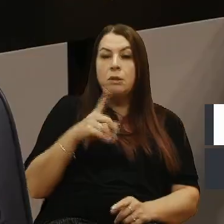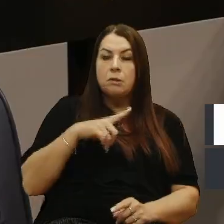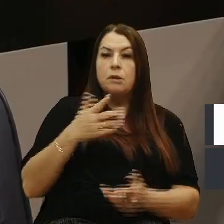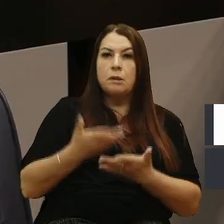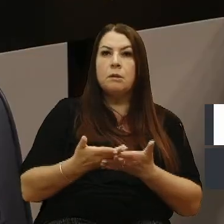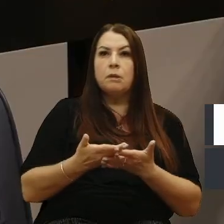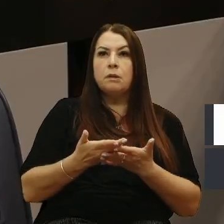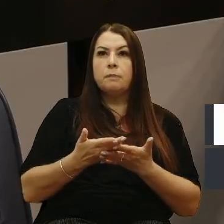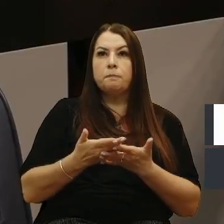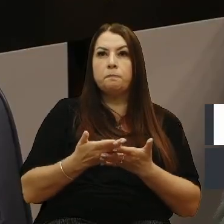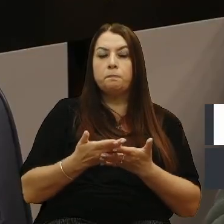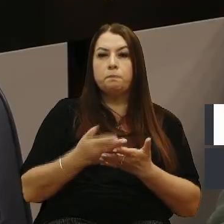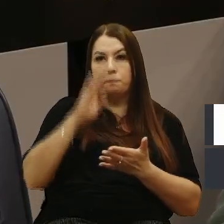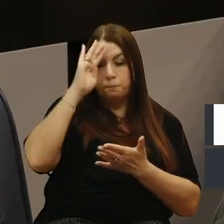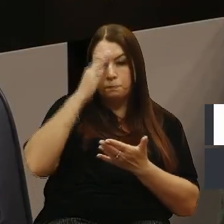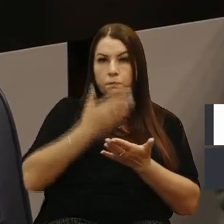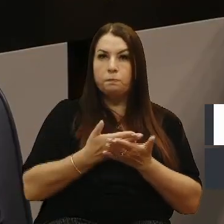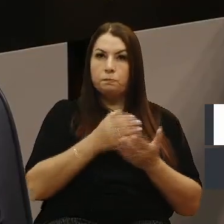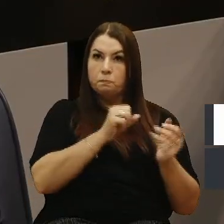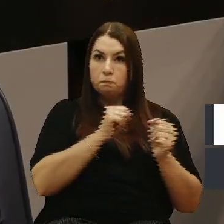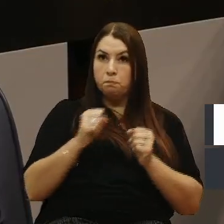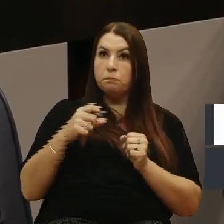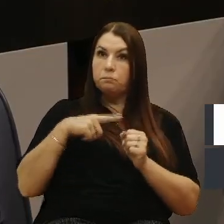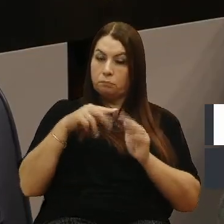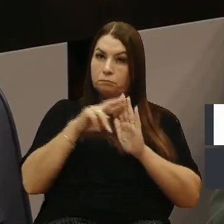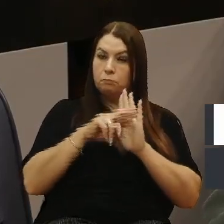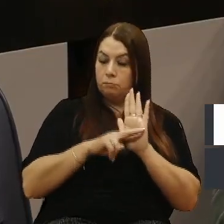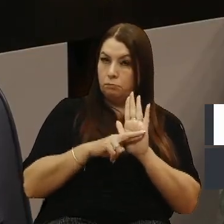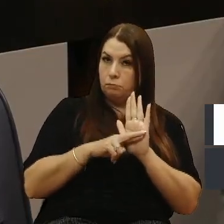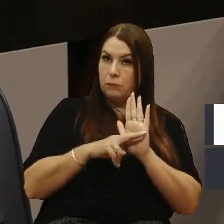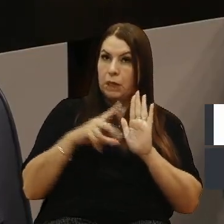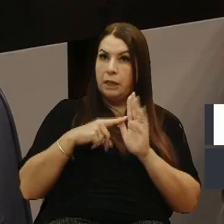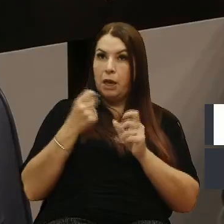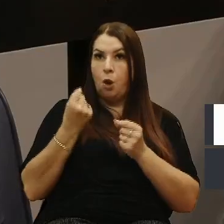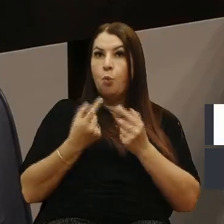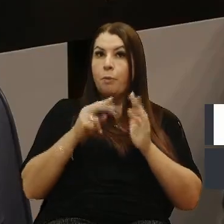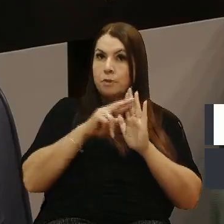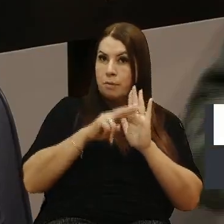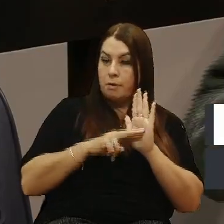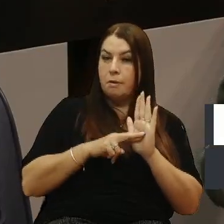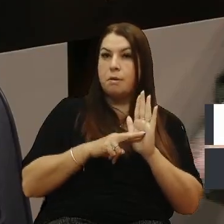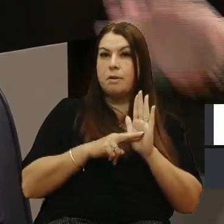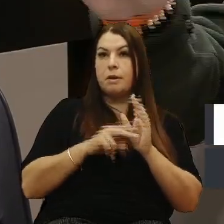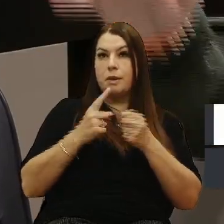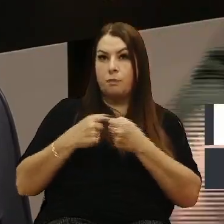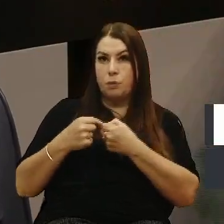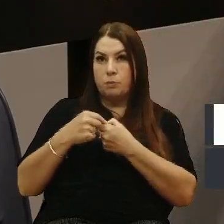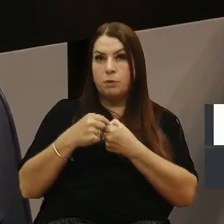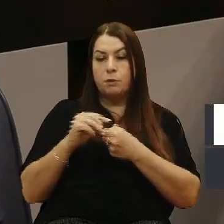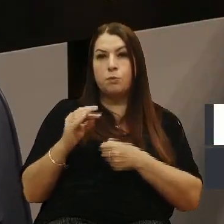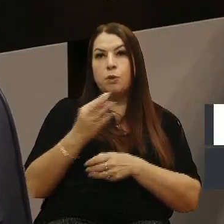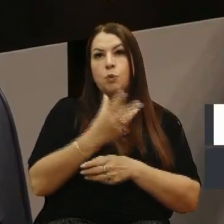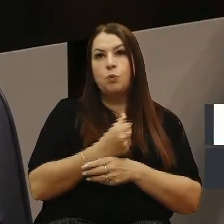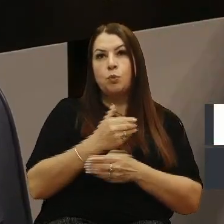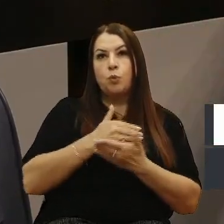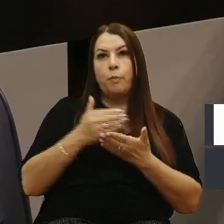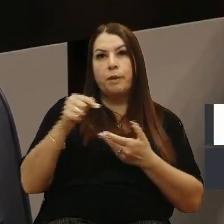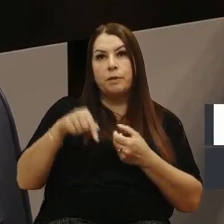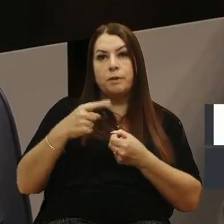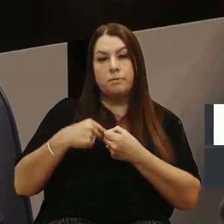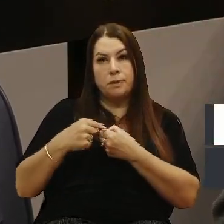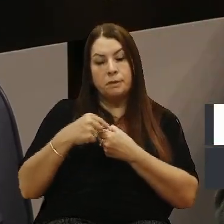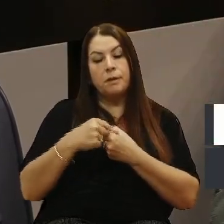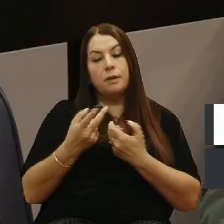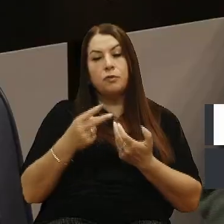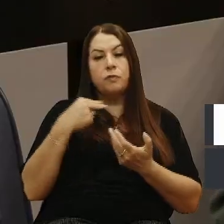que acreditar que o poder tem que ser regulamentado, né? Tem que ter algumas regras via município, porque tudo começa no município, vereador